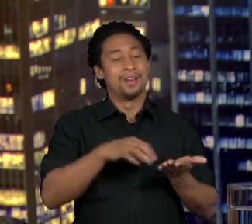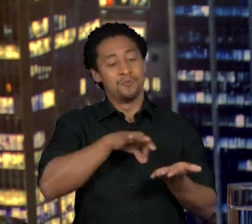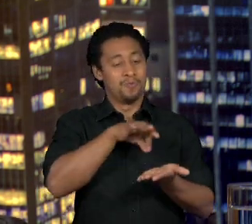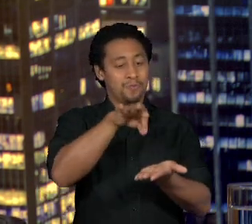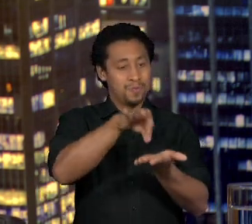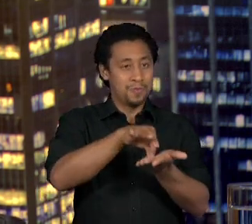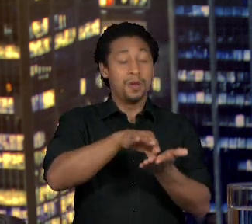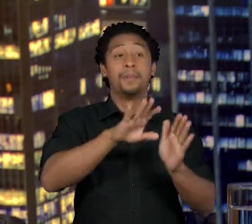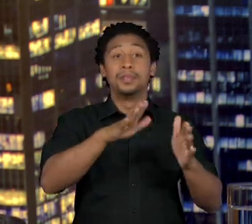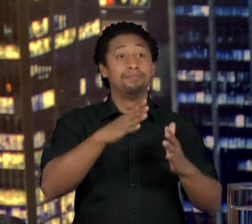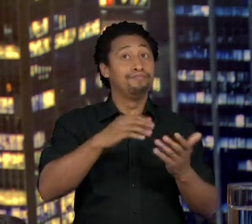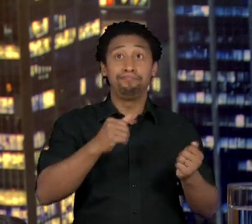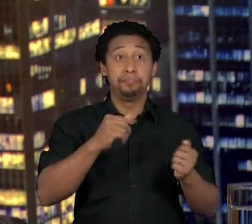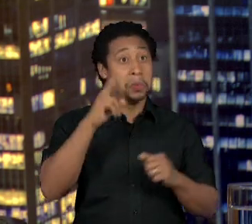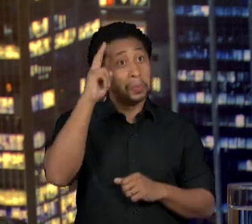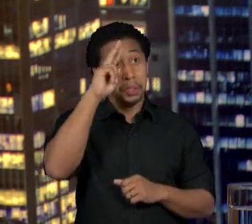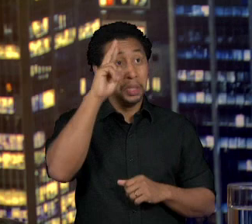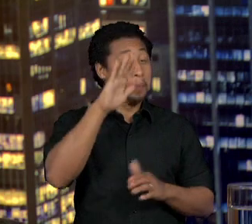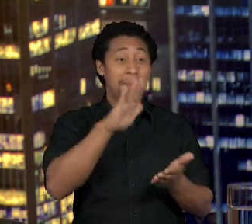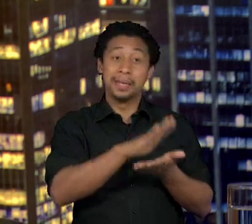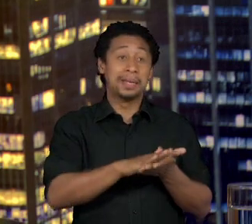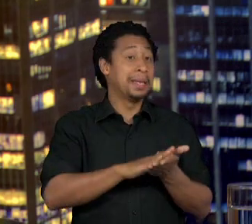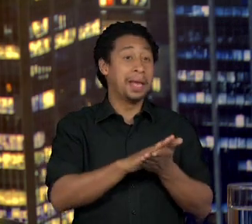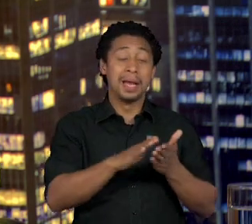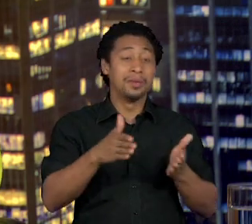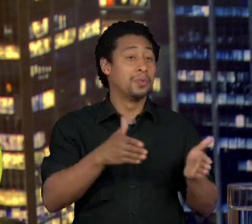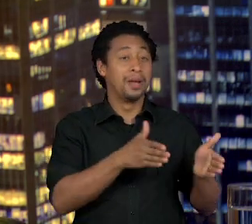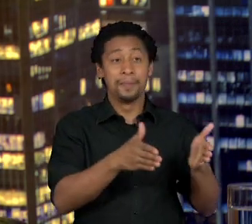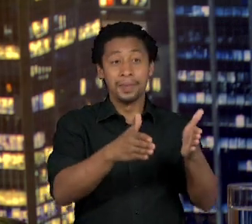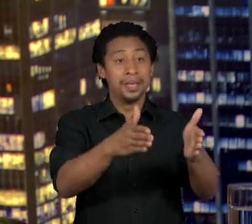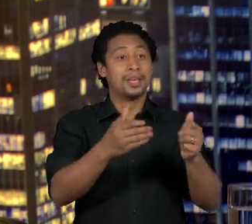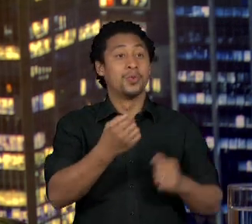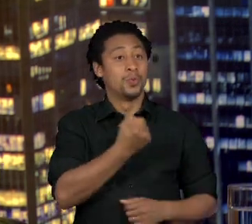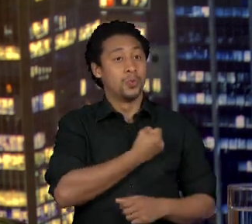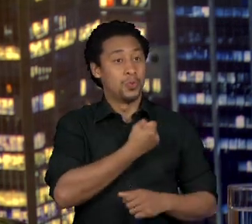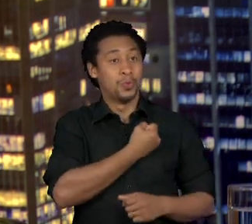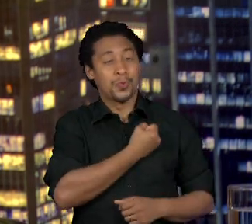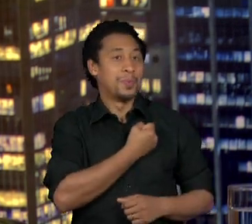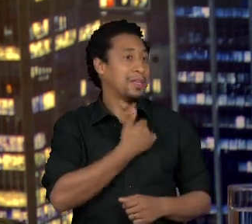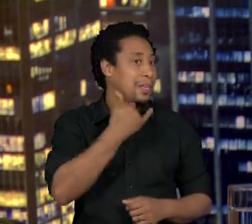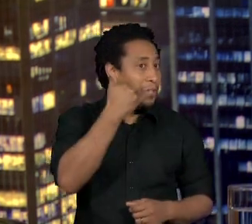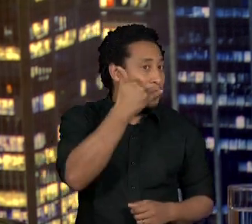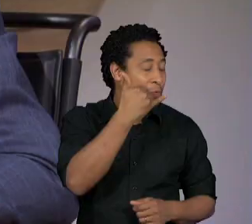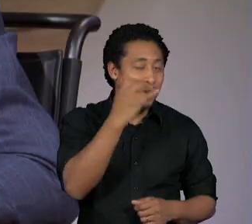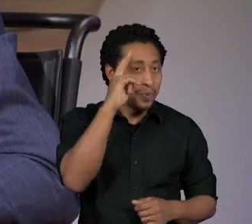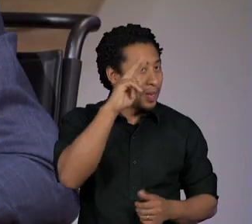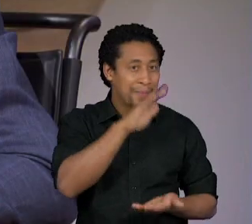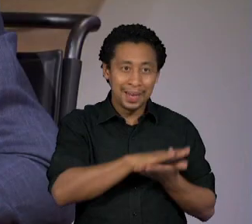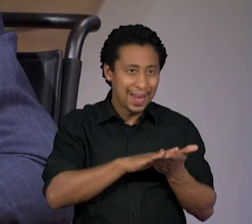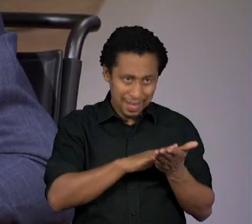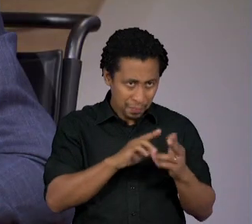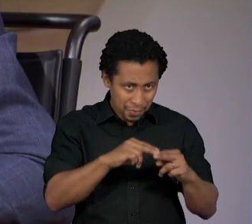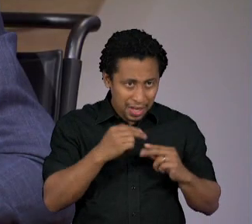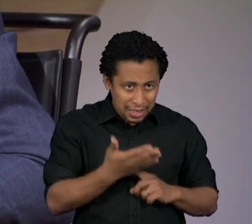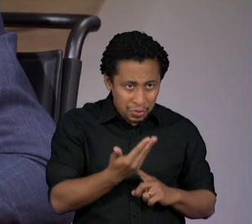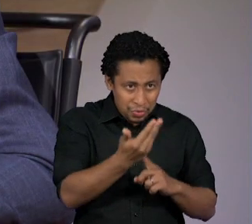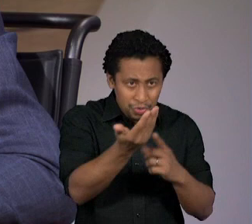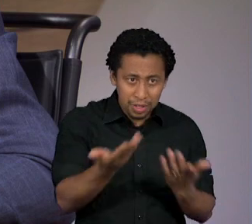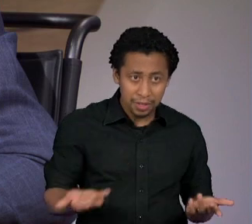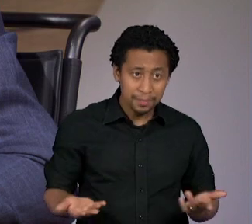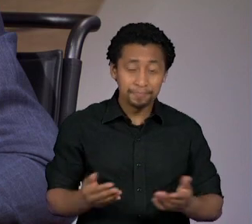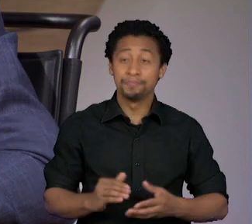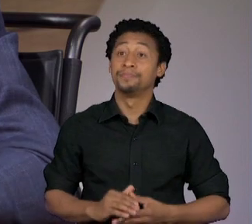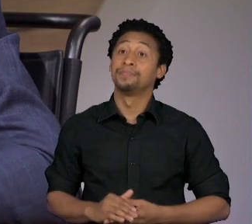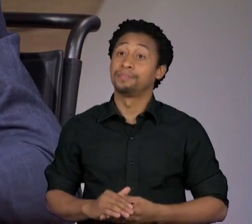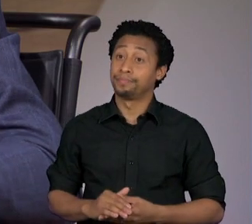os caminhos, não decoramos mais os números de telefone. Tem alguma relação também, doutor? Acho que, sem dúvida, a